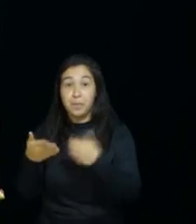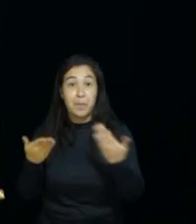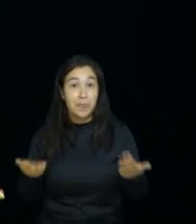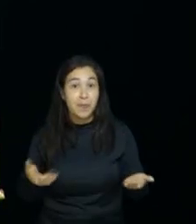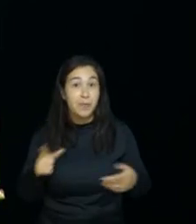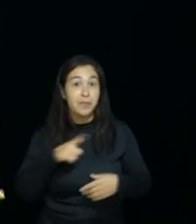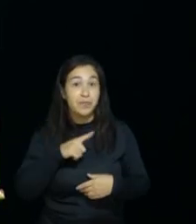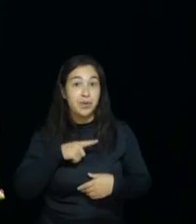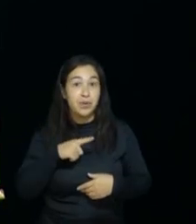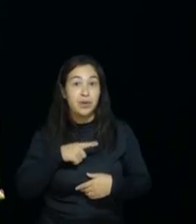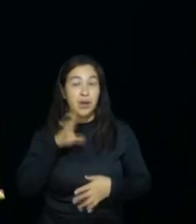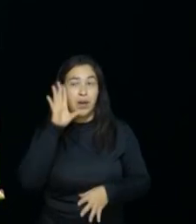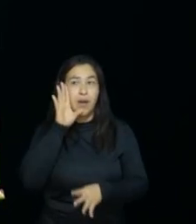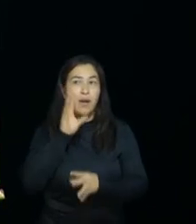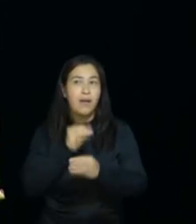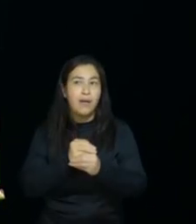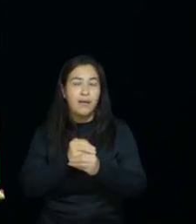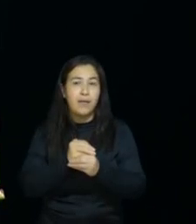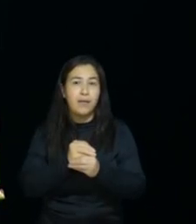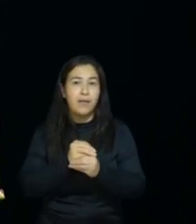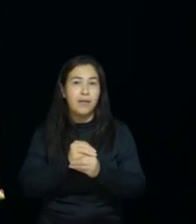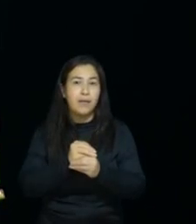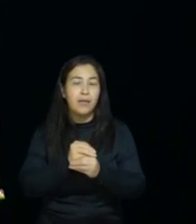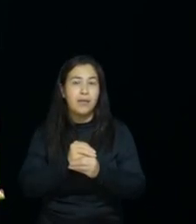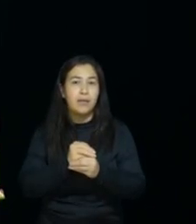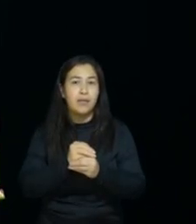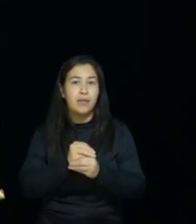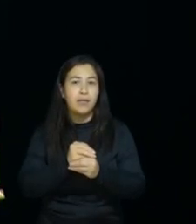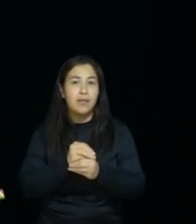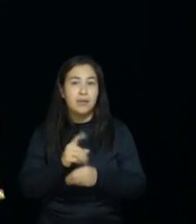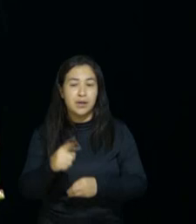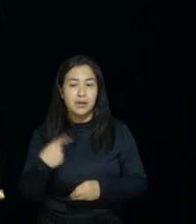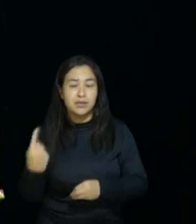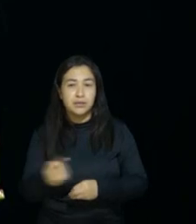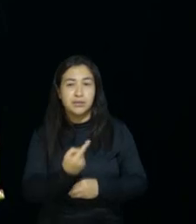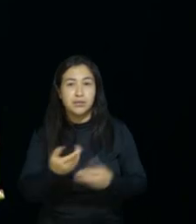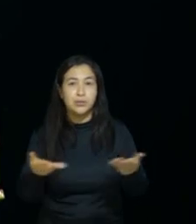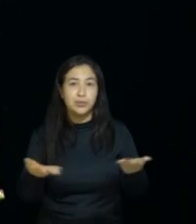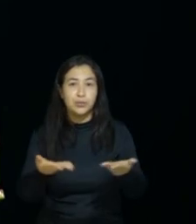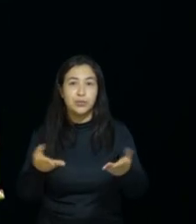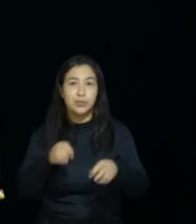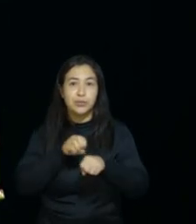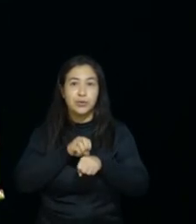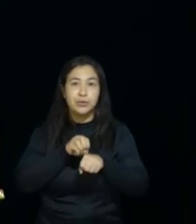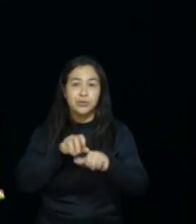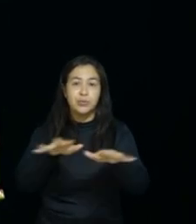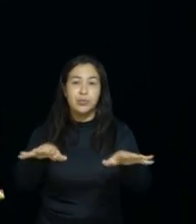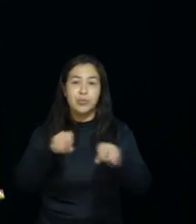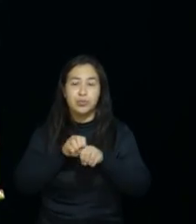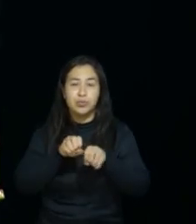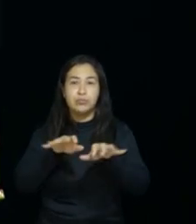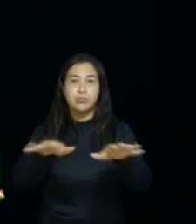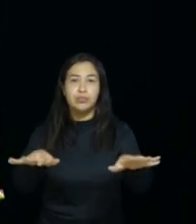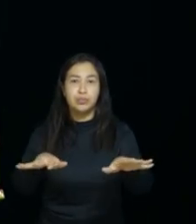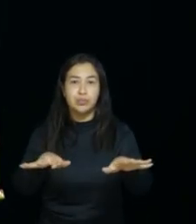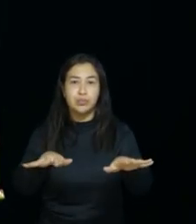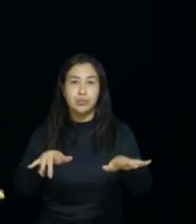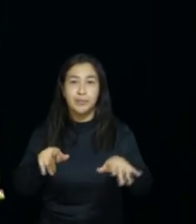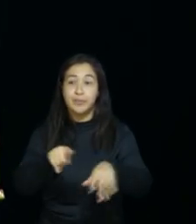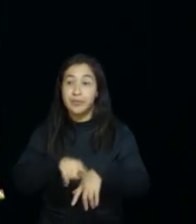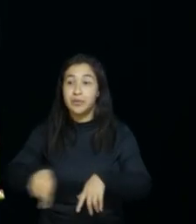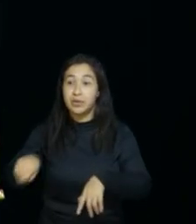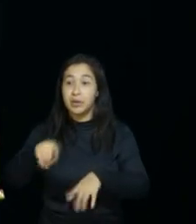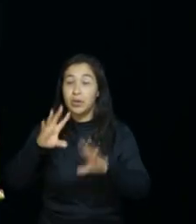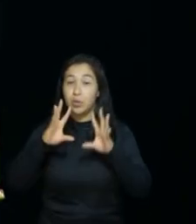já o cálculo, deputada Paulinha, do que nós hoje emitimos para o deslocamento dos deputados e suas equipes até